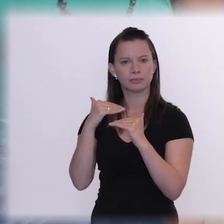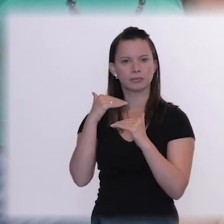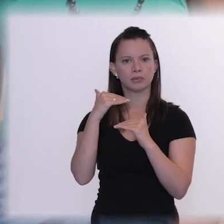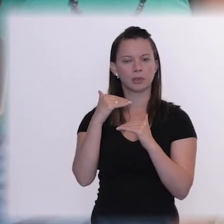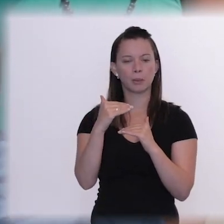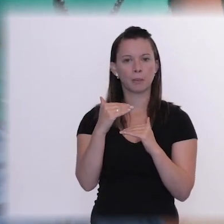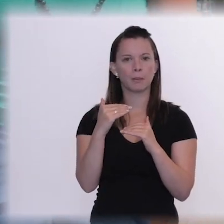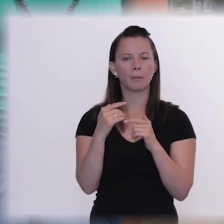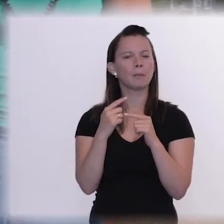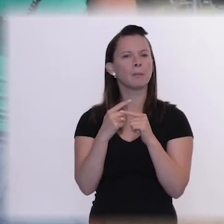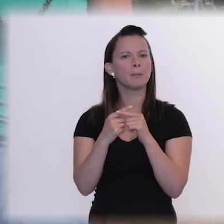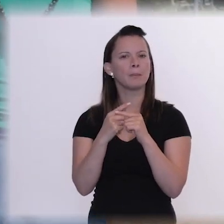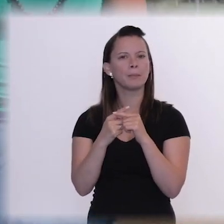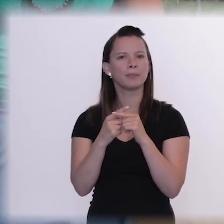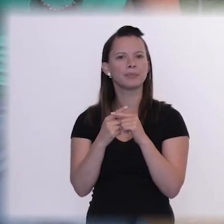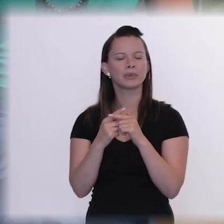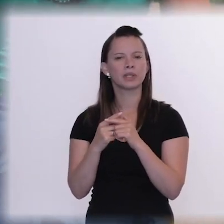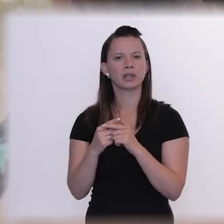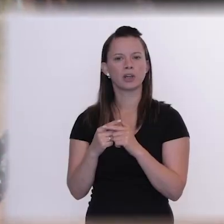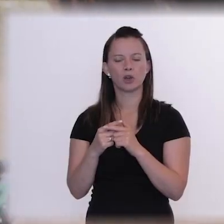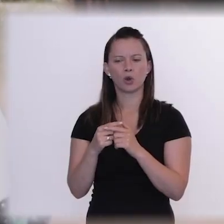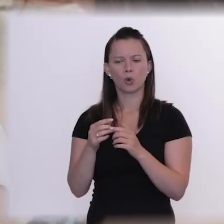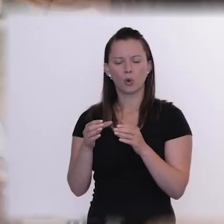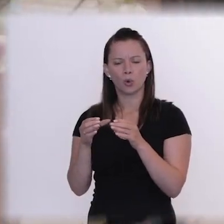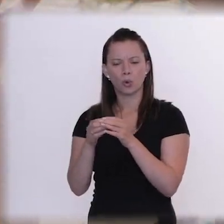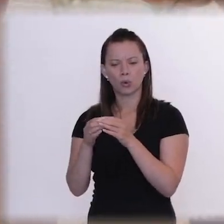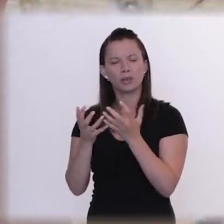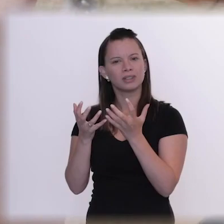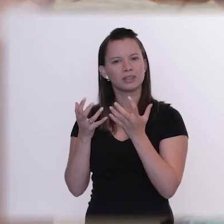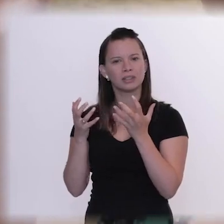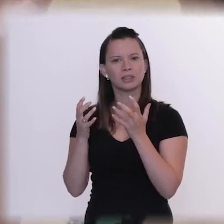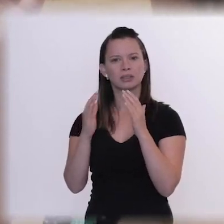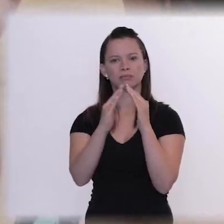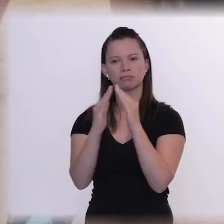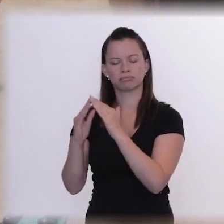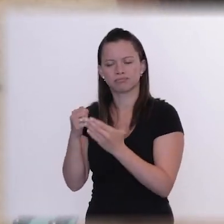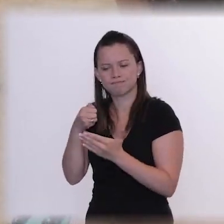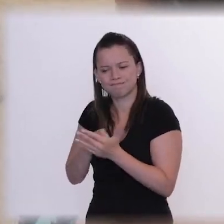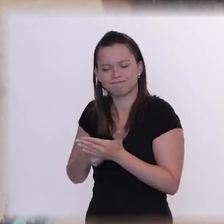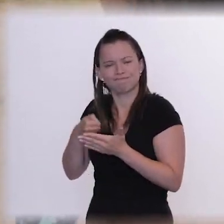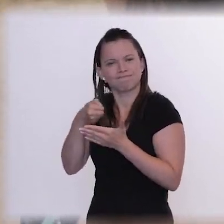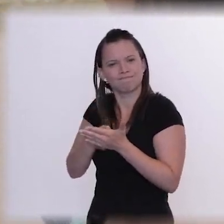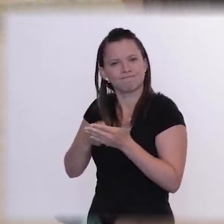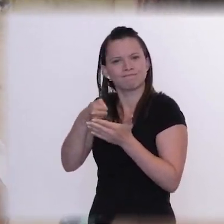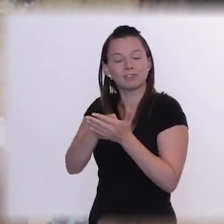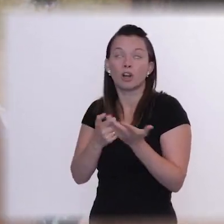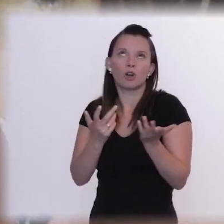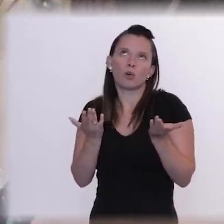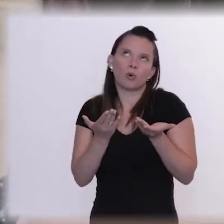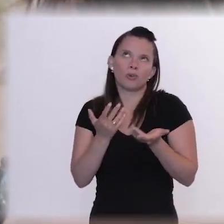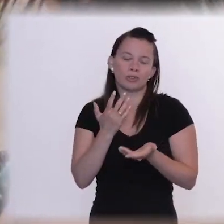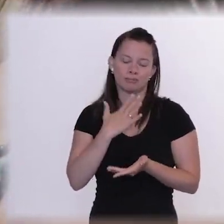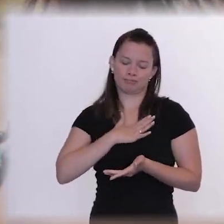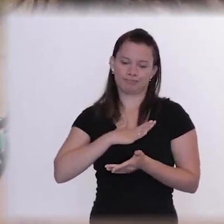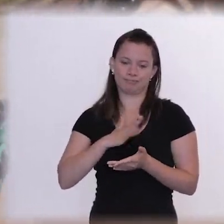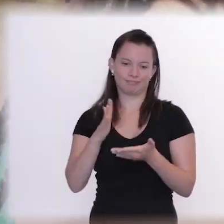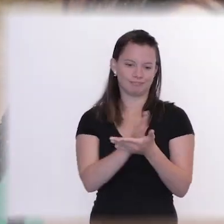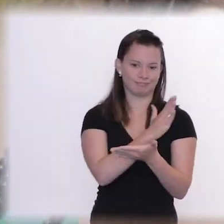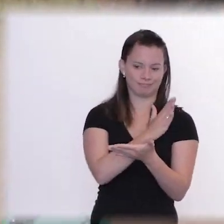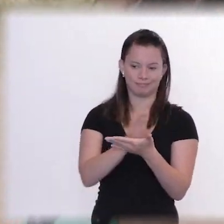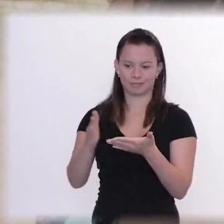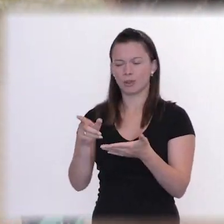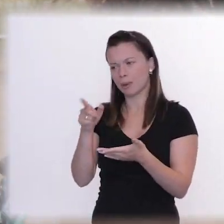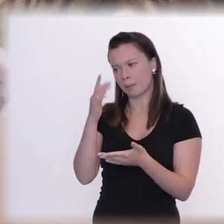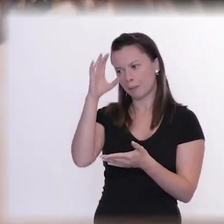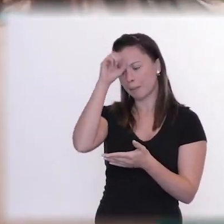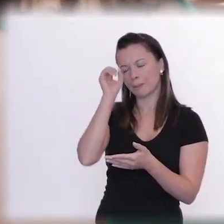lutas propriamente pelo urbano, né? Ainda que hoje eu já não goste mais de fazer essa separação. A gente aprendeu, eu aprendi, você também aprendeu,